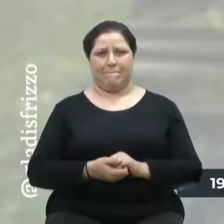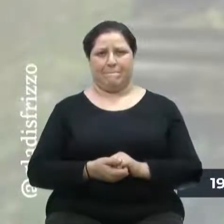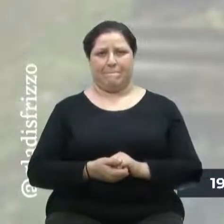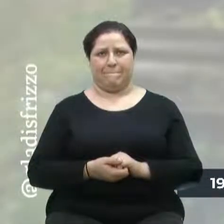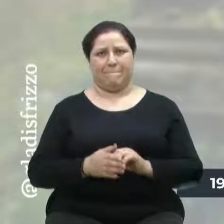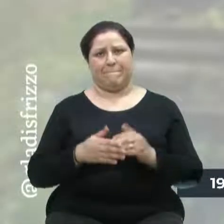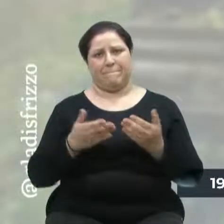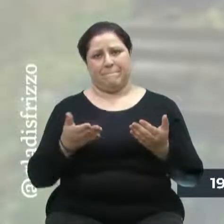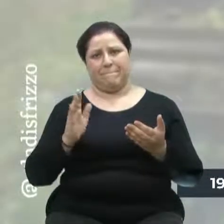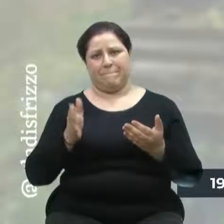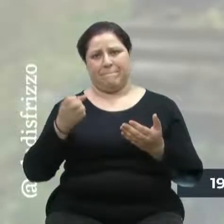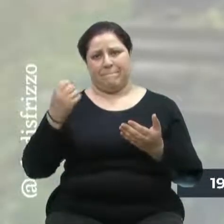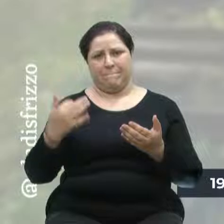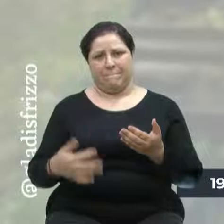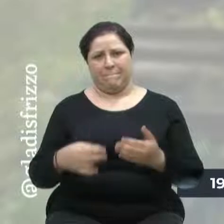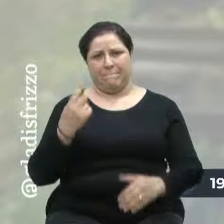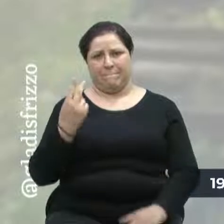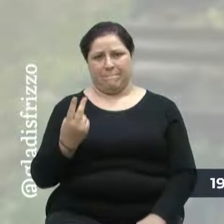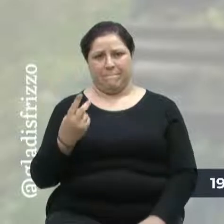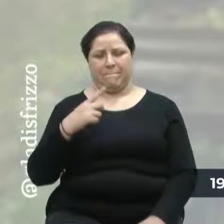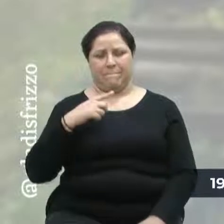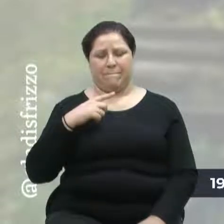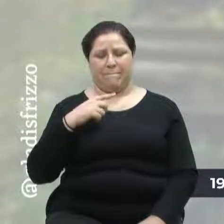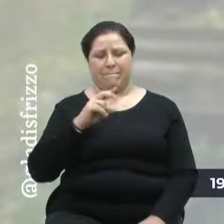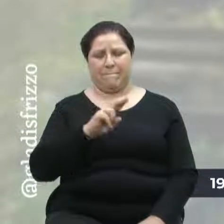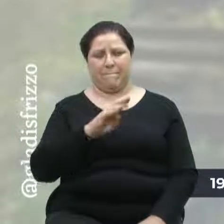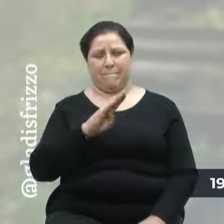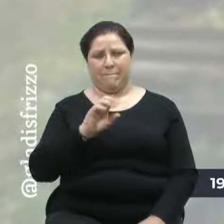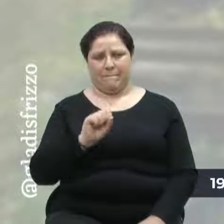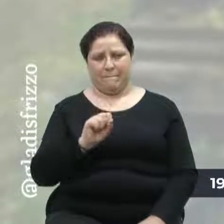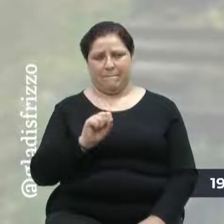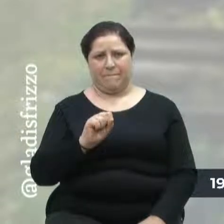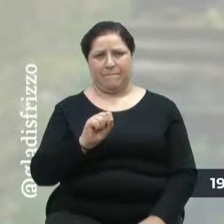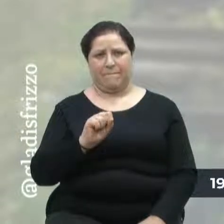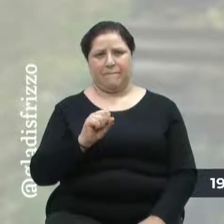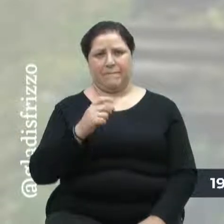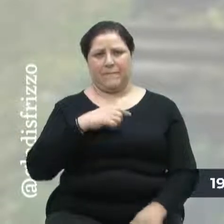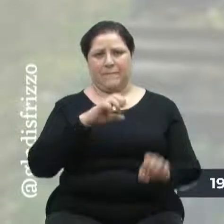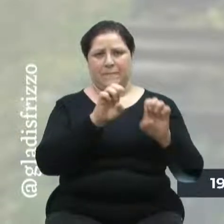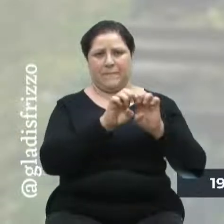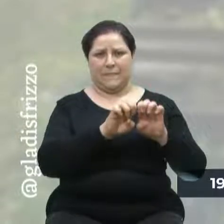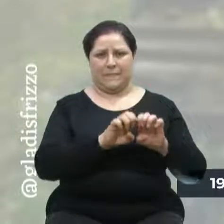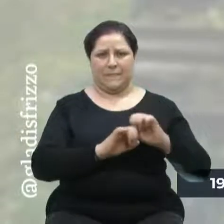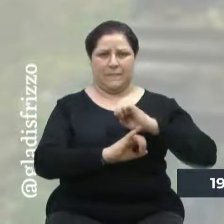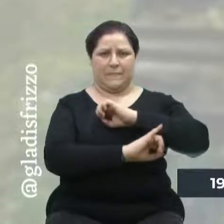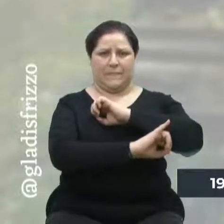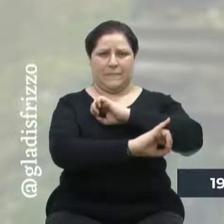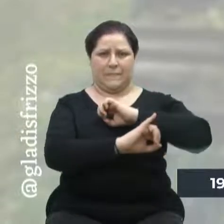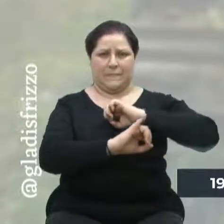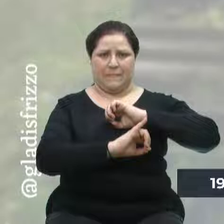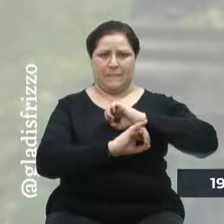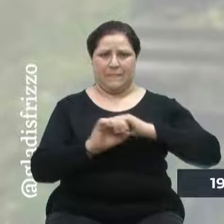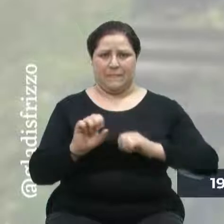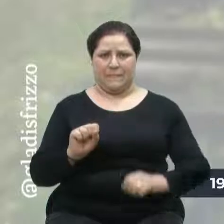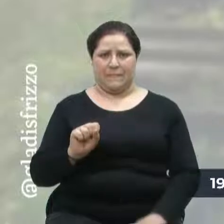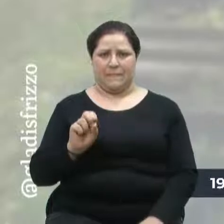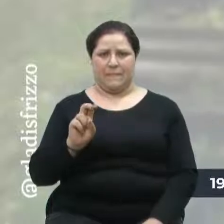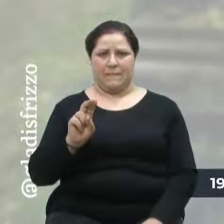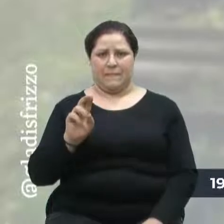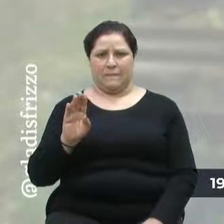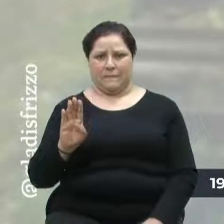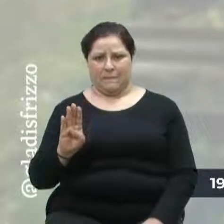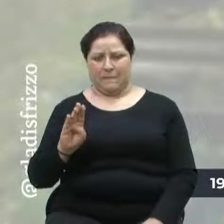Então, já falei que temos 2 UBSs, a infraestrutura é uma subprefeitura que, infelizmente, no governo